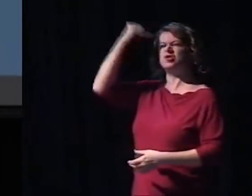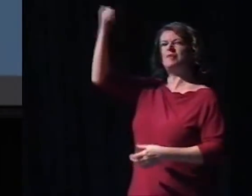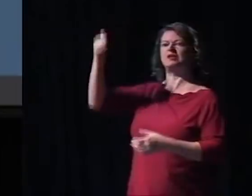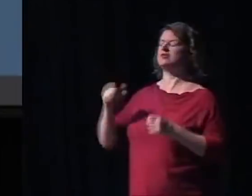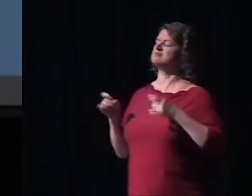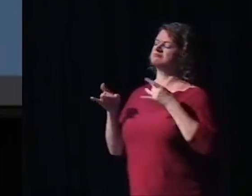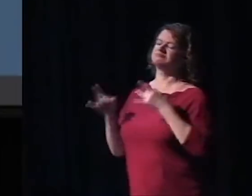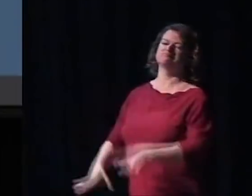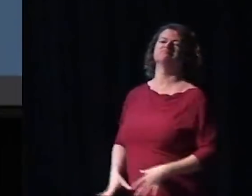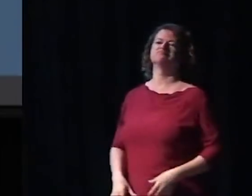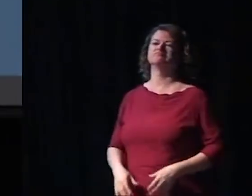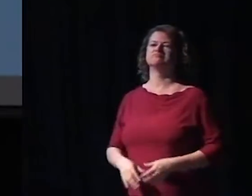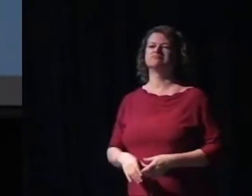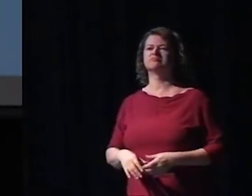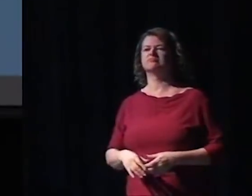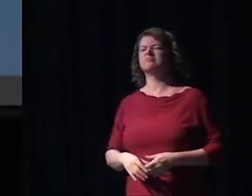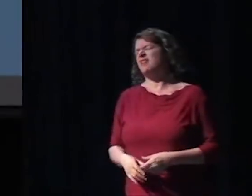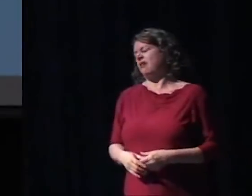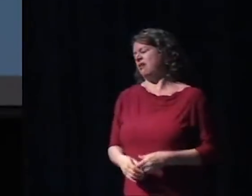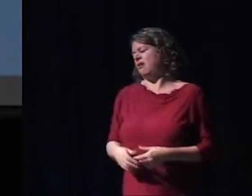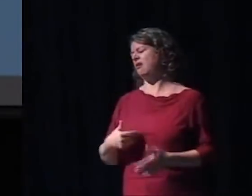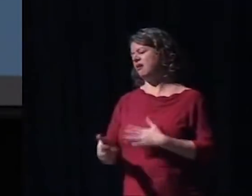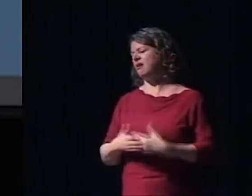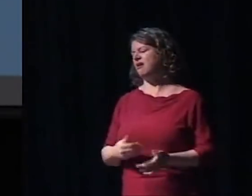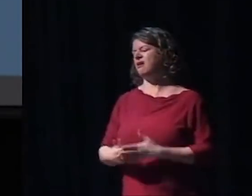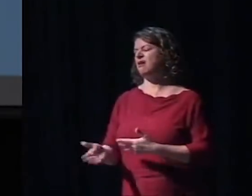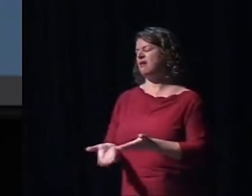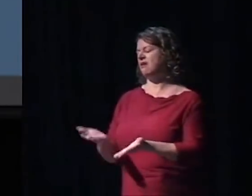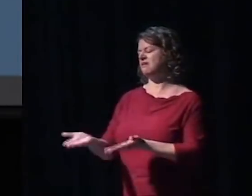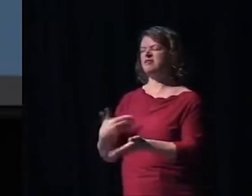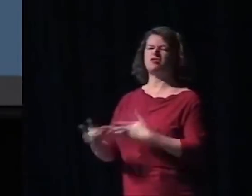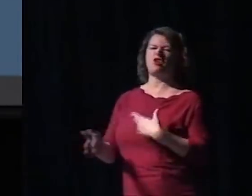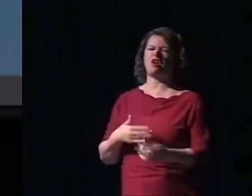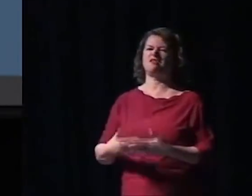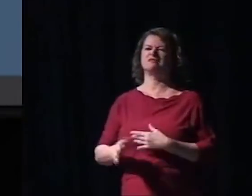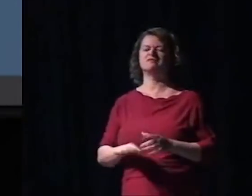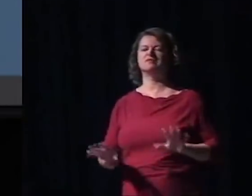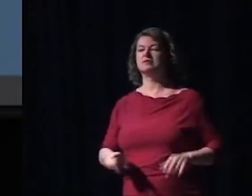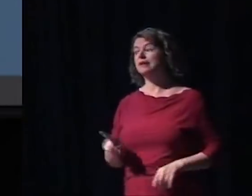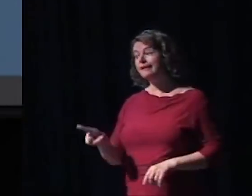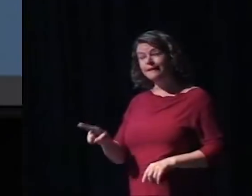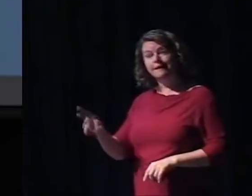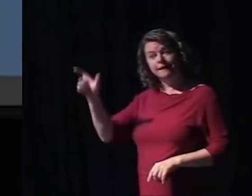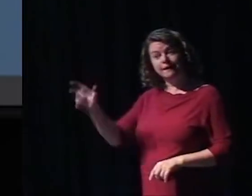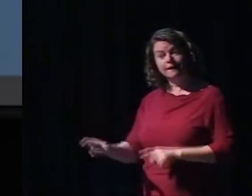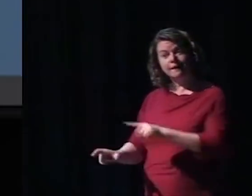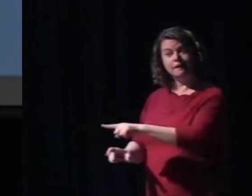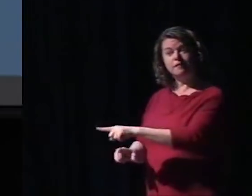ungido, sabe para quê? Para libertar Israel dos filisteus. E ele não